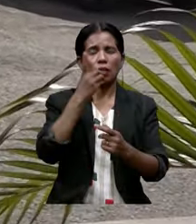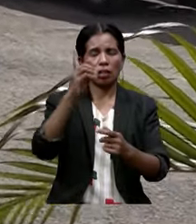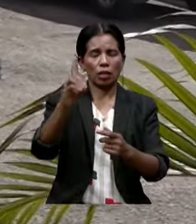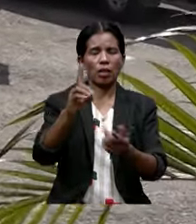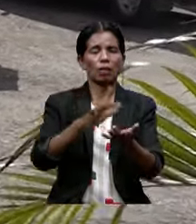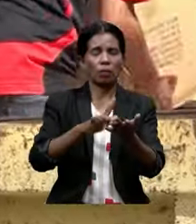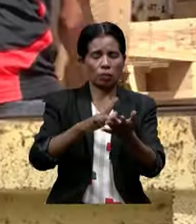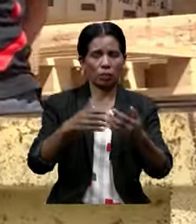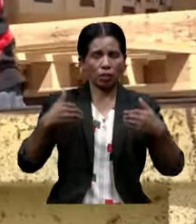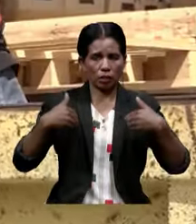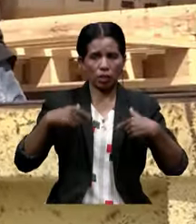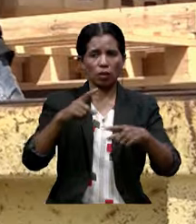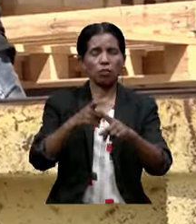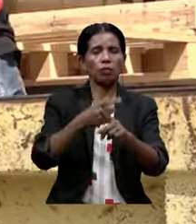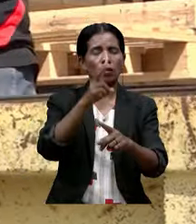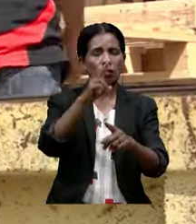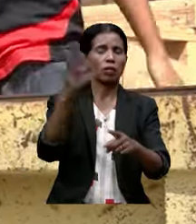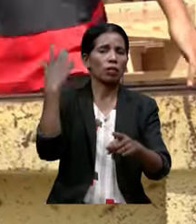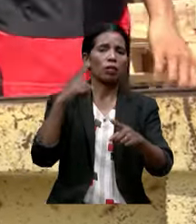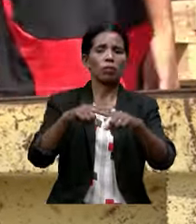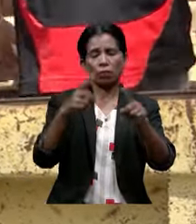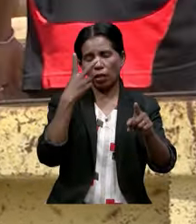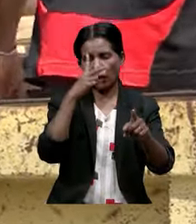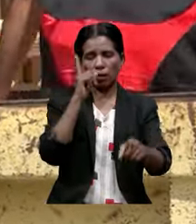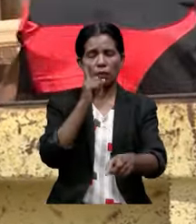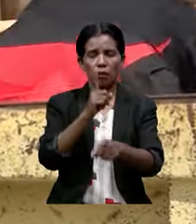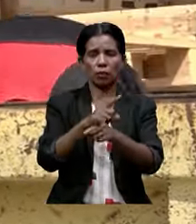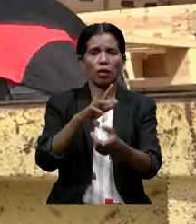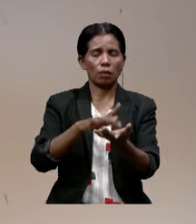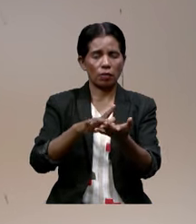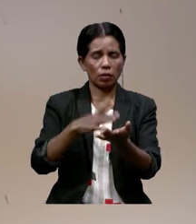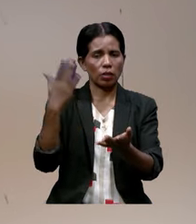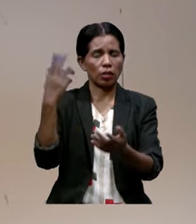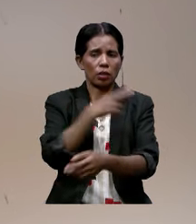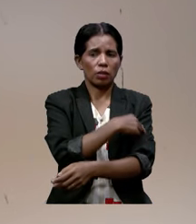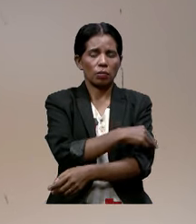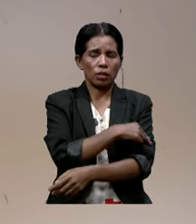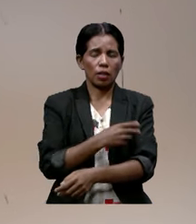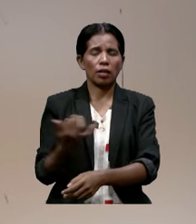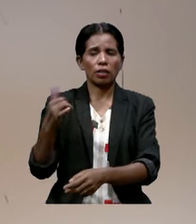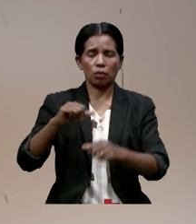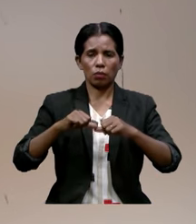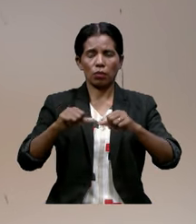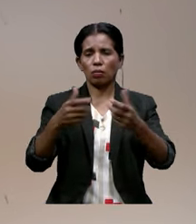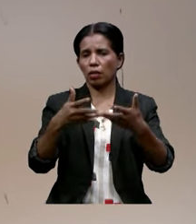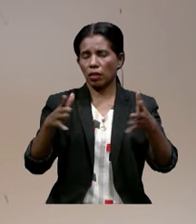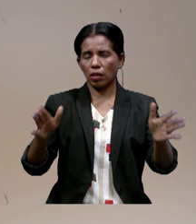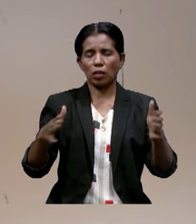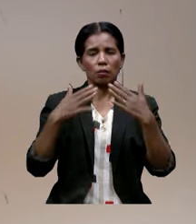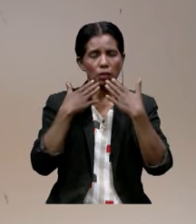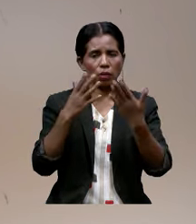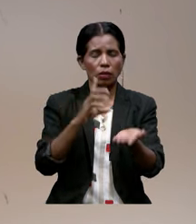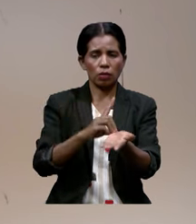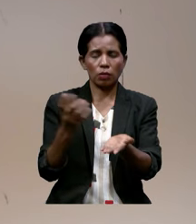moruk normal ona ia fulang rua liuba, mai be hareba realidade e stok ai moruk ia facilidade saúde sira continua mamo, obrigado médico